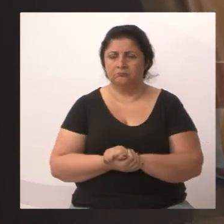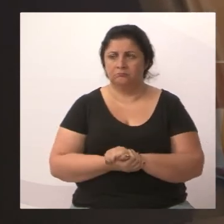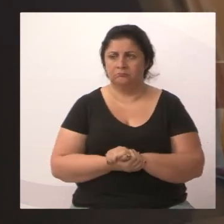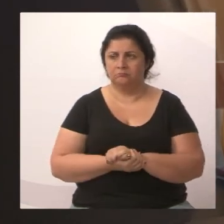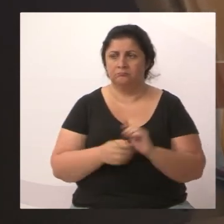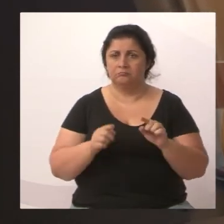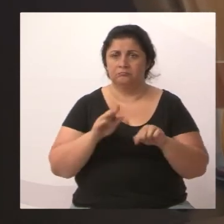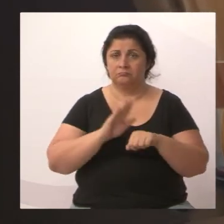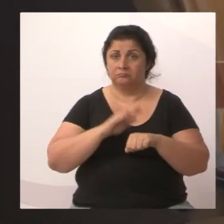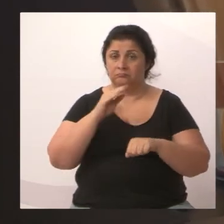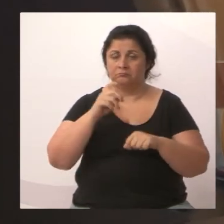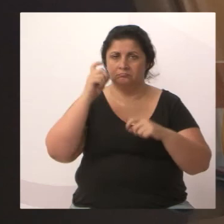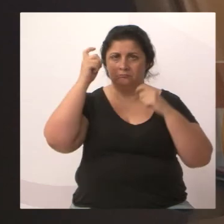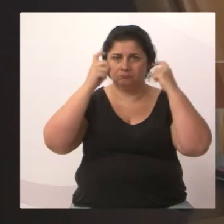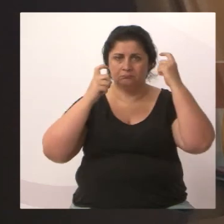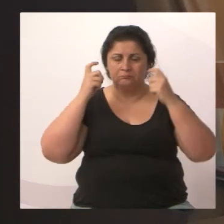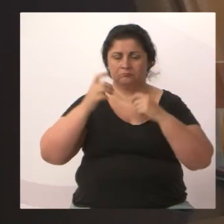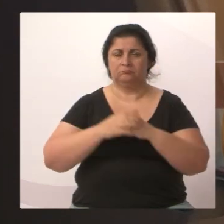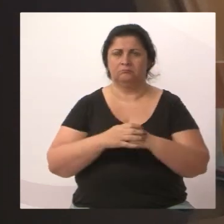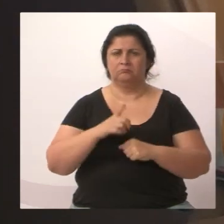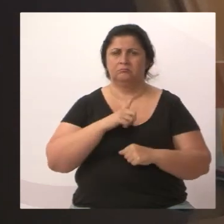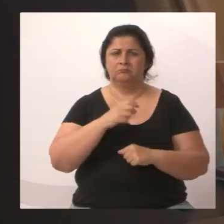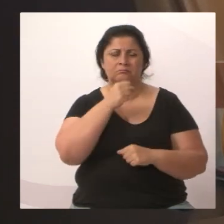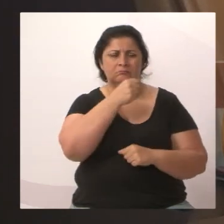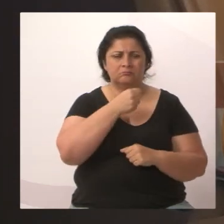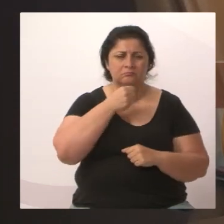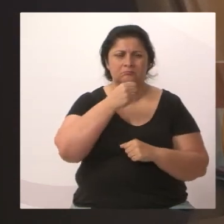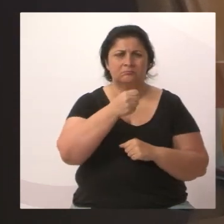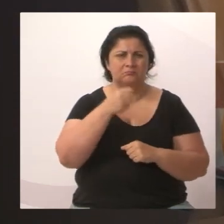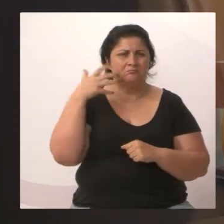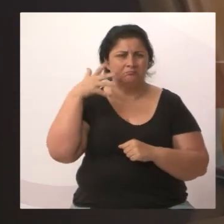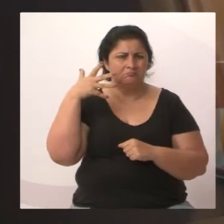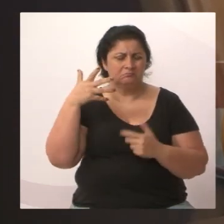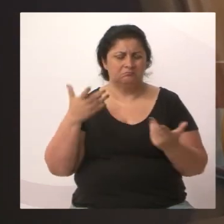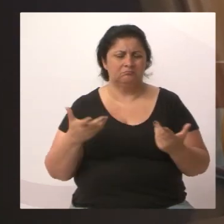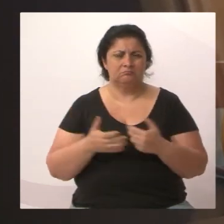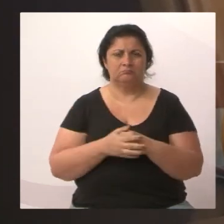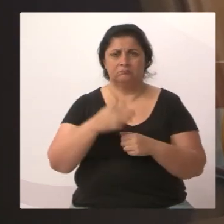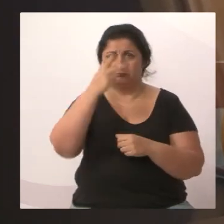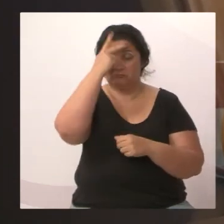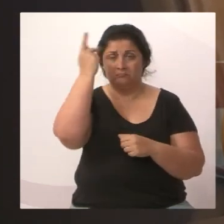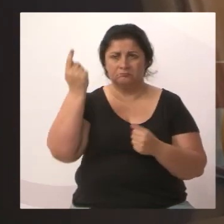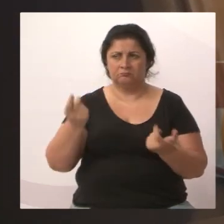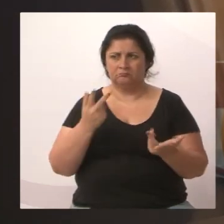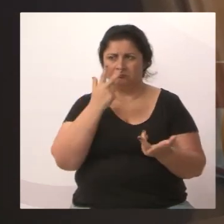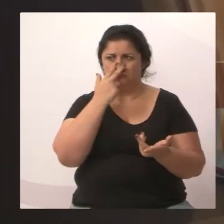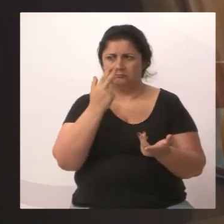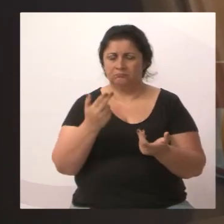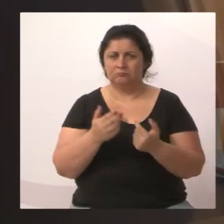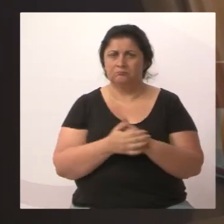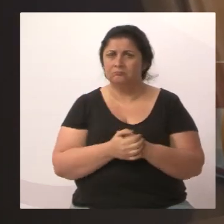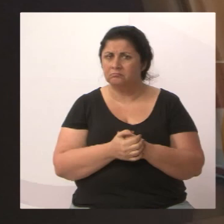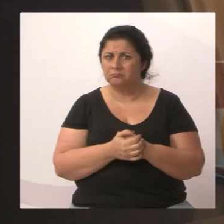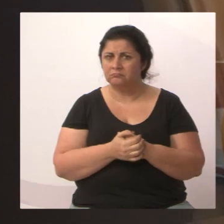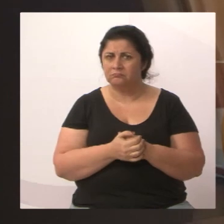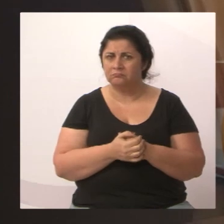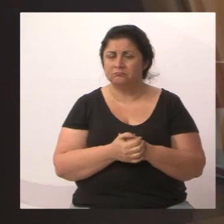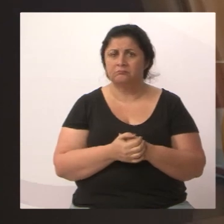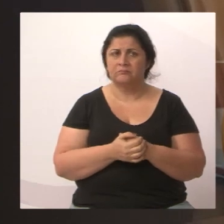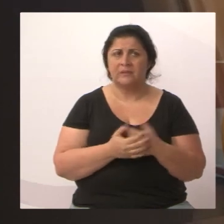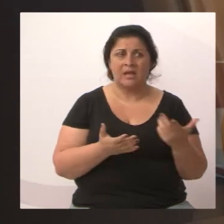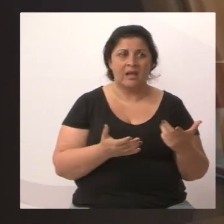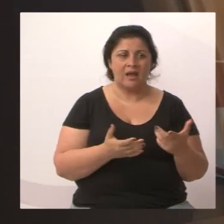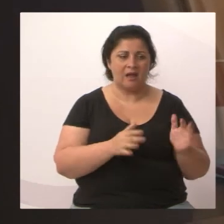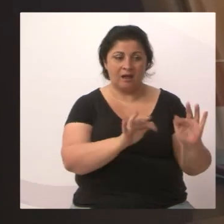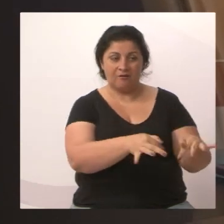me preocupa, presidente, é que alguns discursos nessa casa de pessoas que parece que os fins justificam